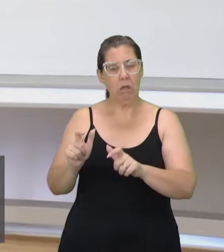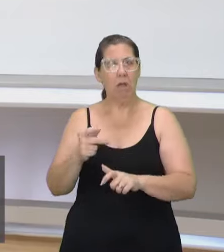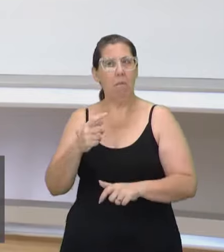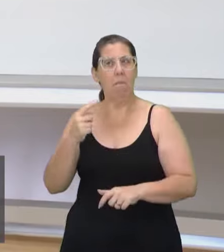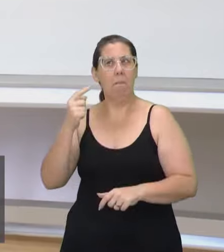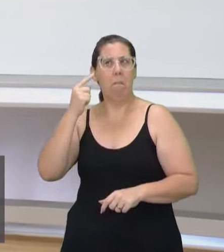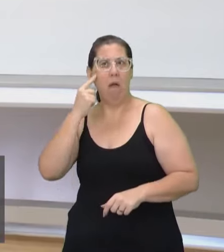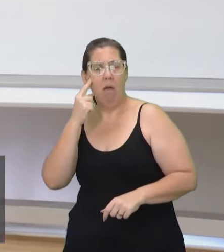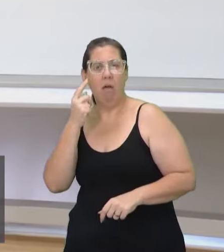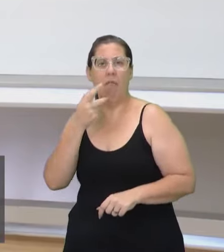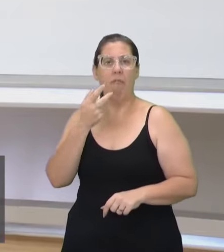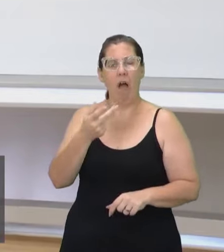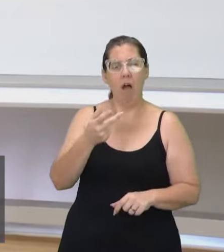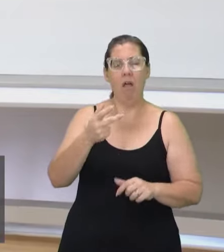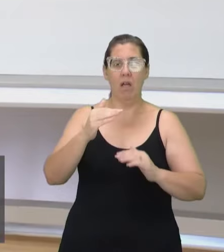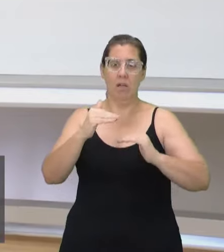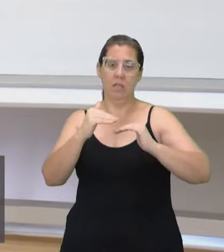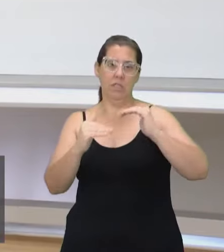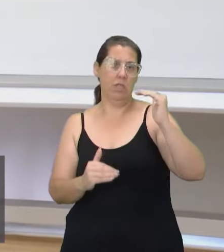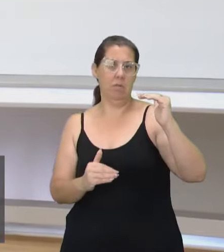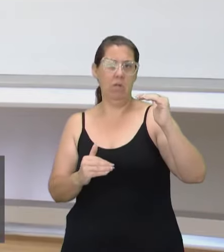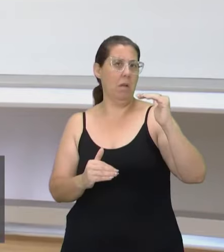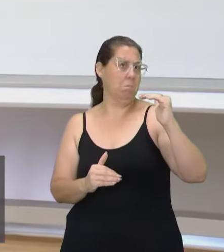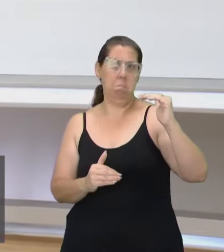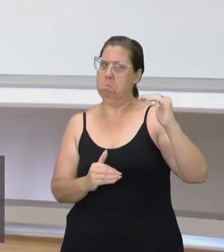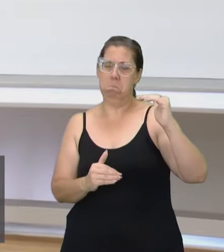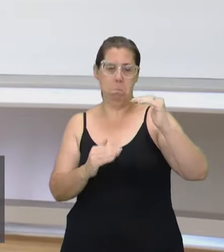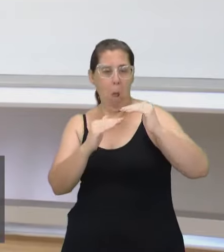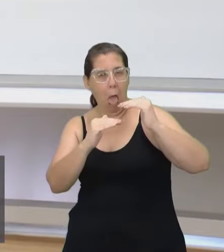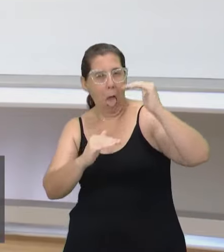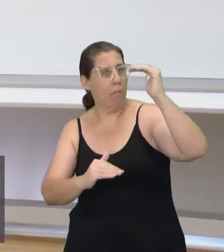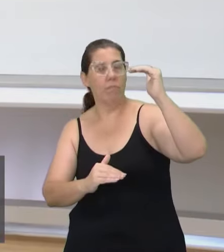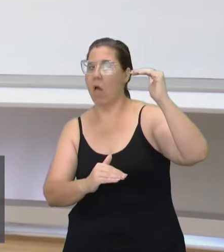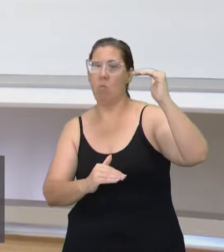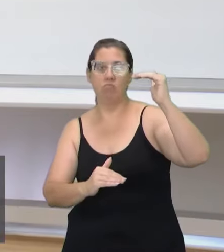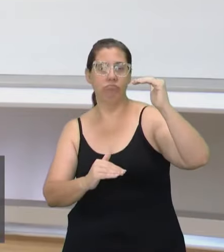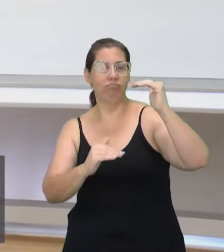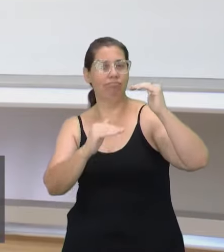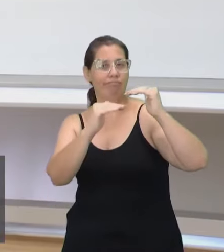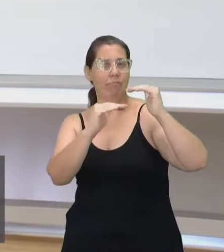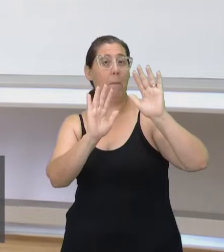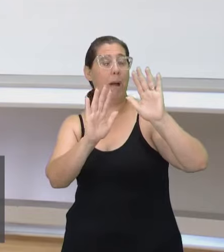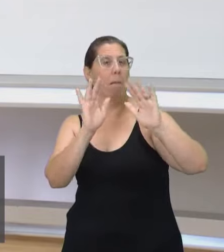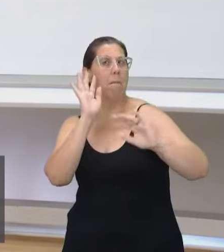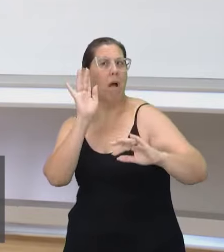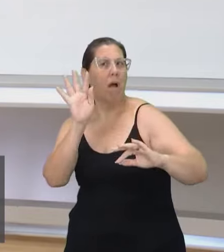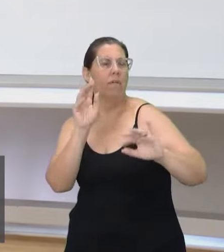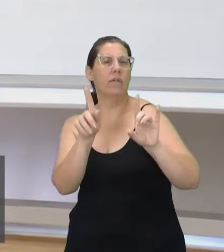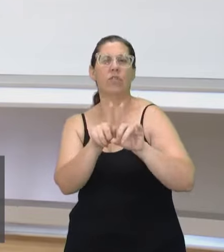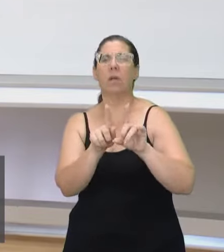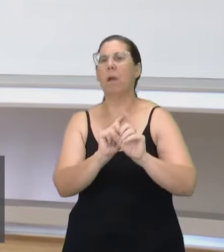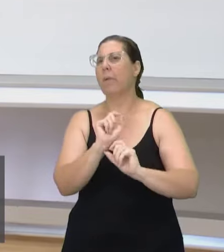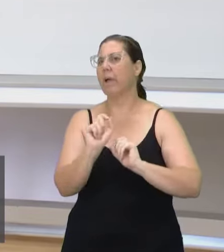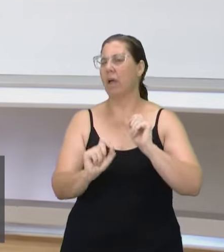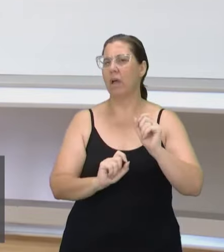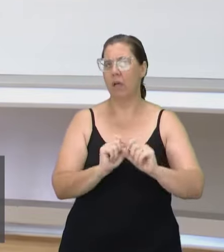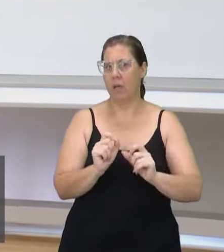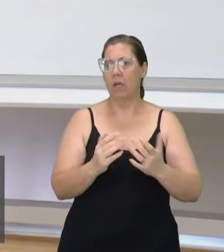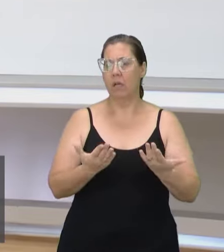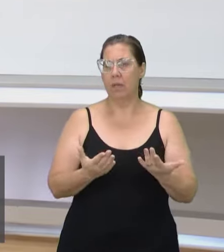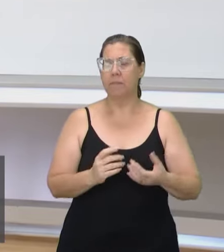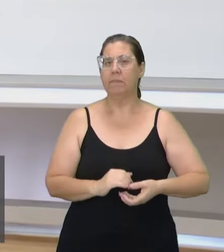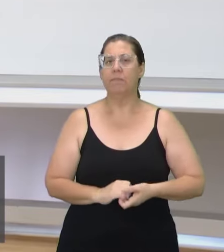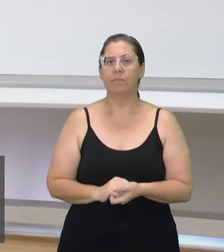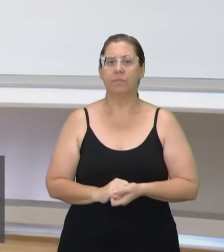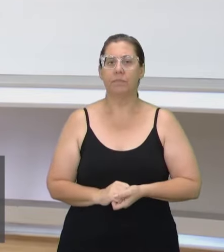que, enfim, a desigualdade também não é tão grande. Mas o que a gente tem que refletir também é a respeito do